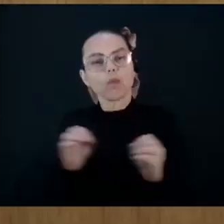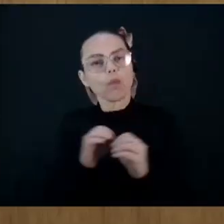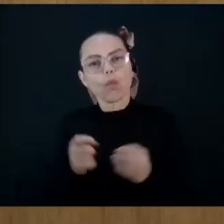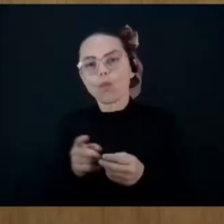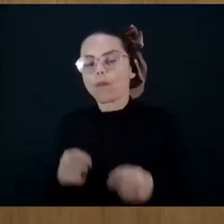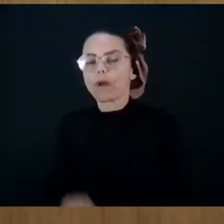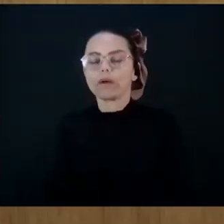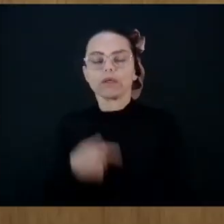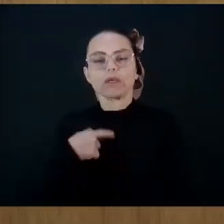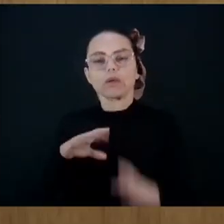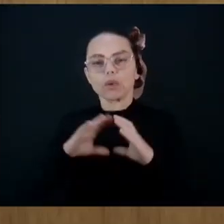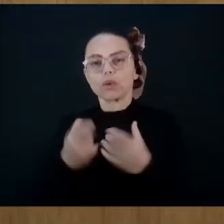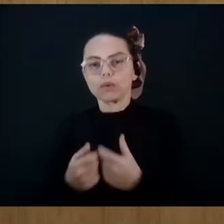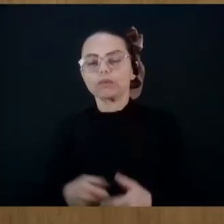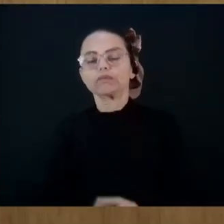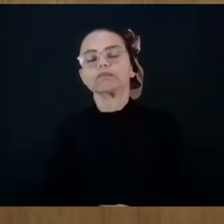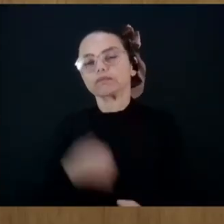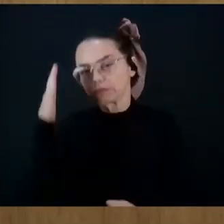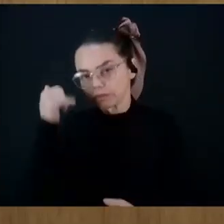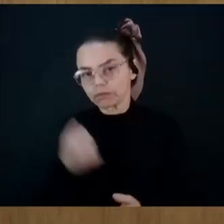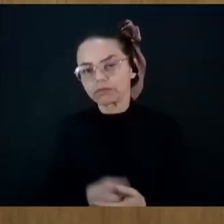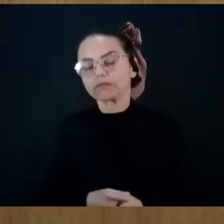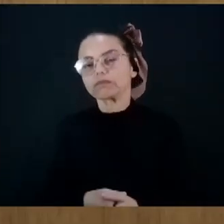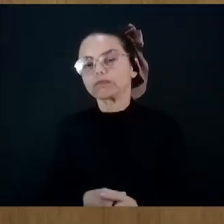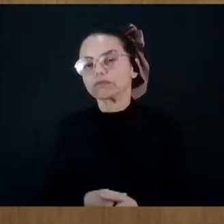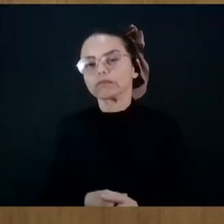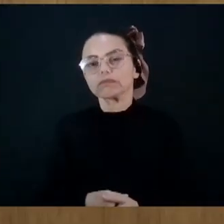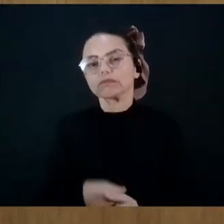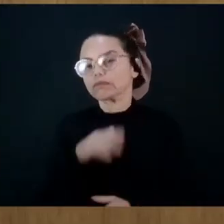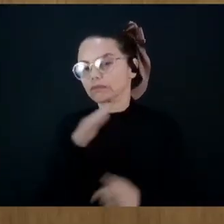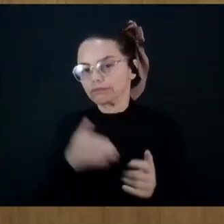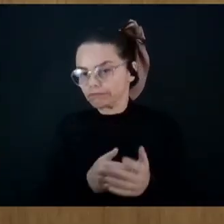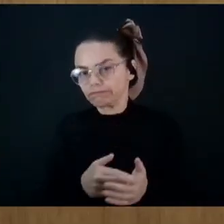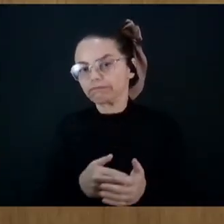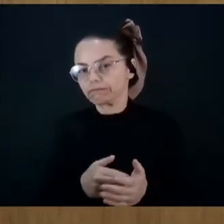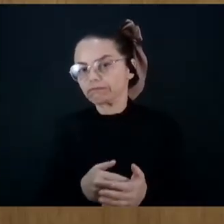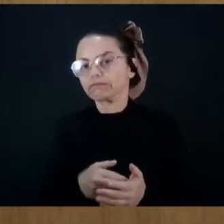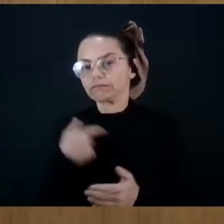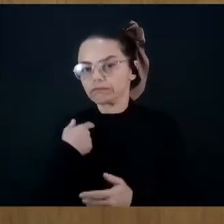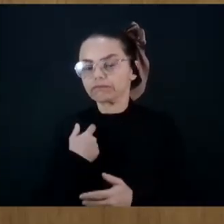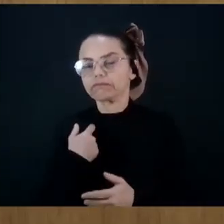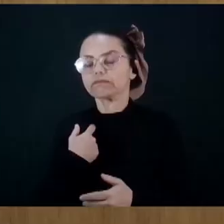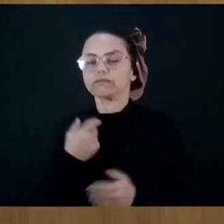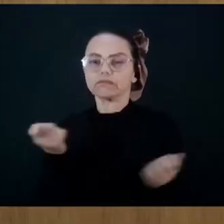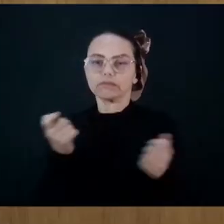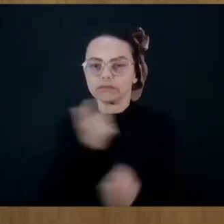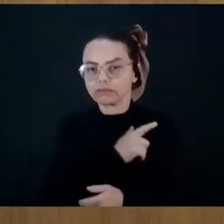comissão. Sabemos que nem tudo está nas nossas mãos, a gente depende